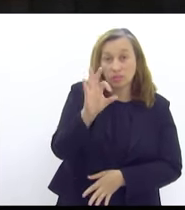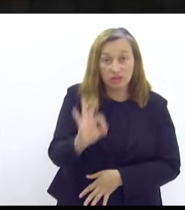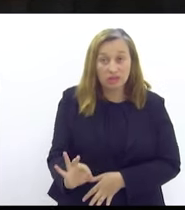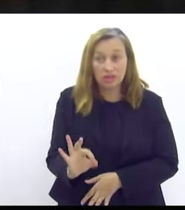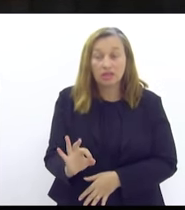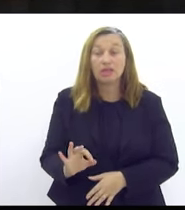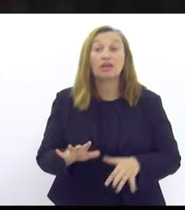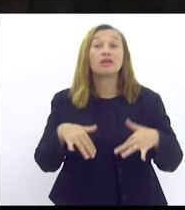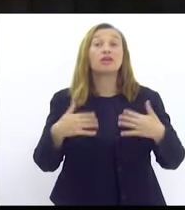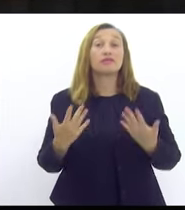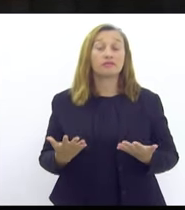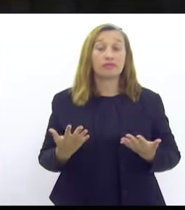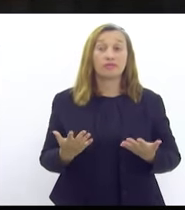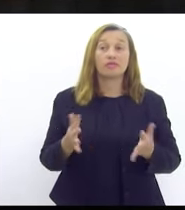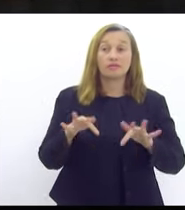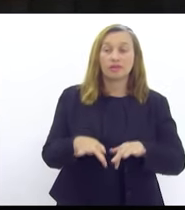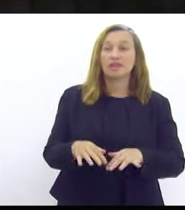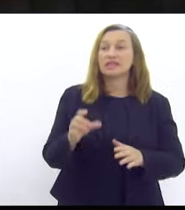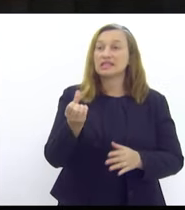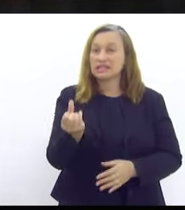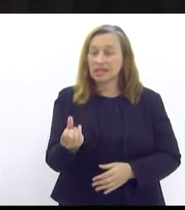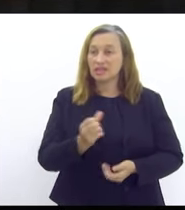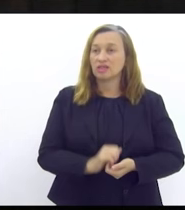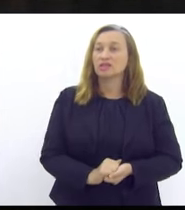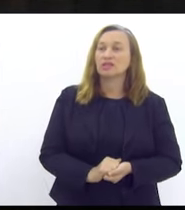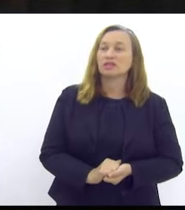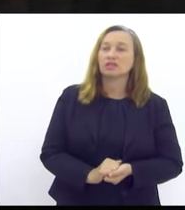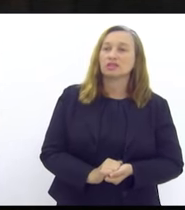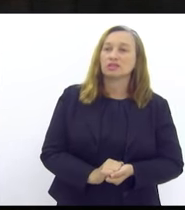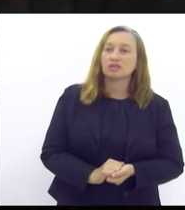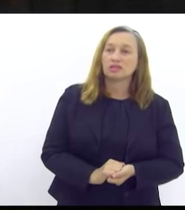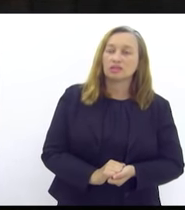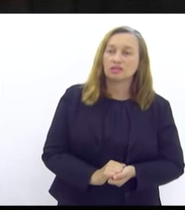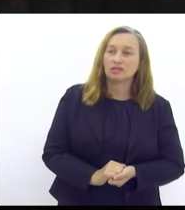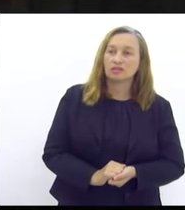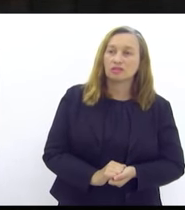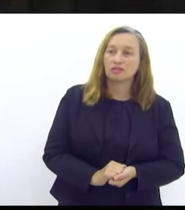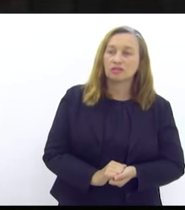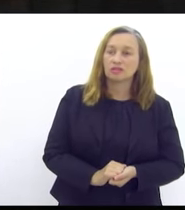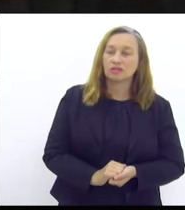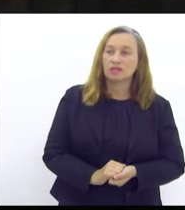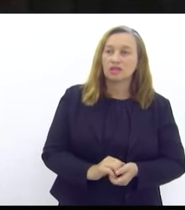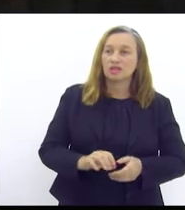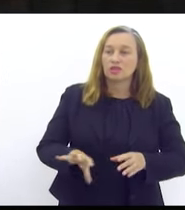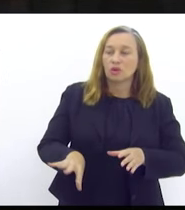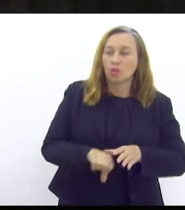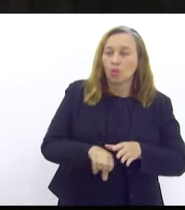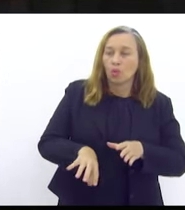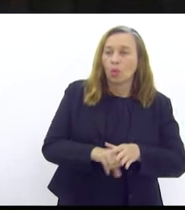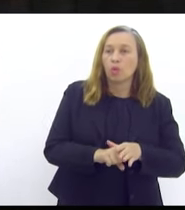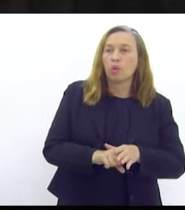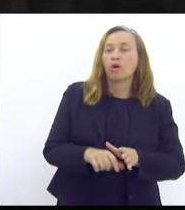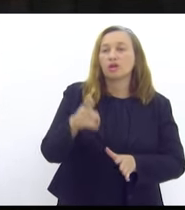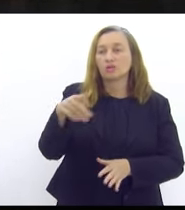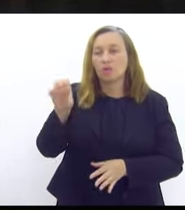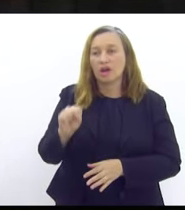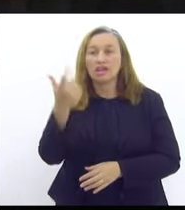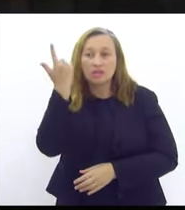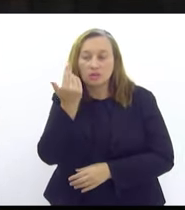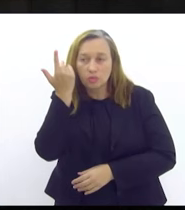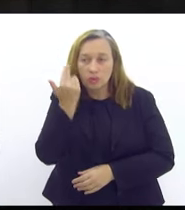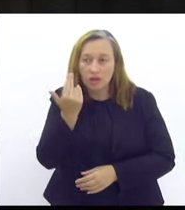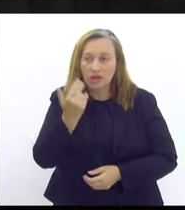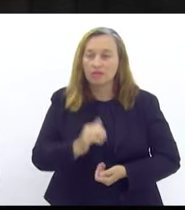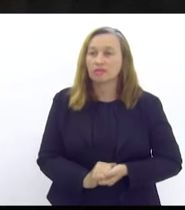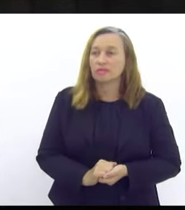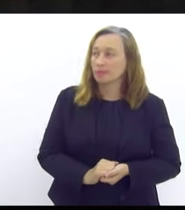E, finalmente, 6. Campo em que a reinjeção do gás natural, exclusivamente para fins